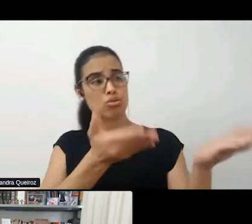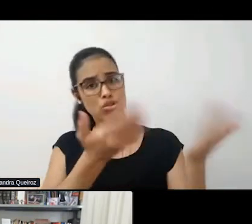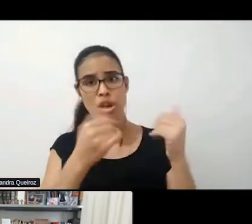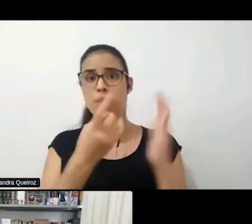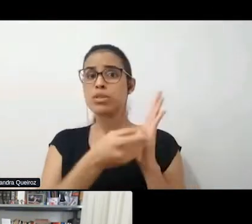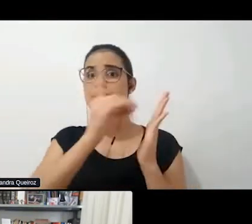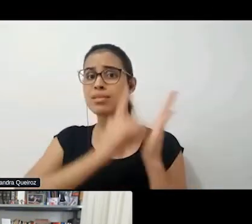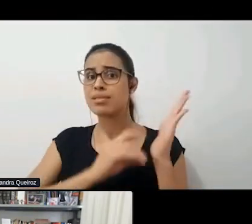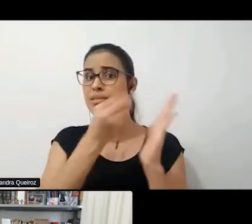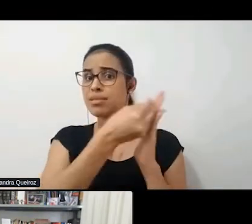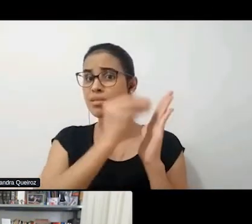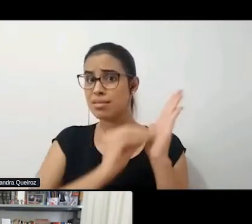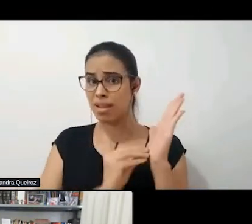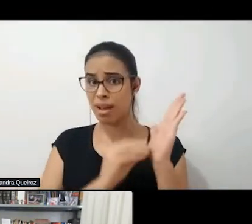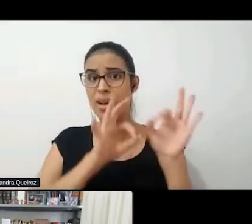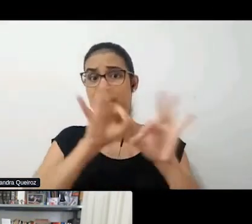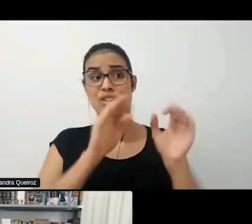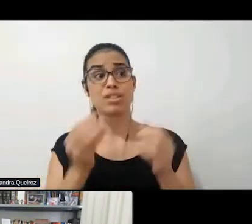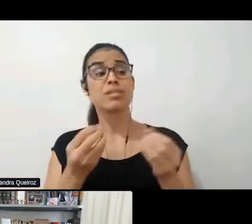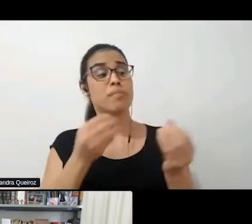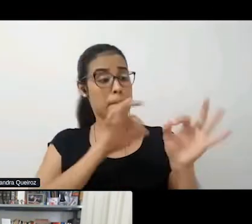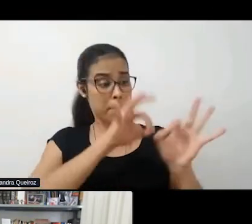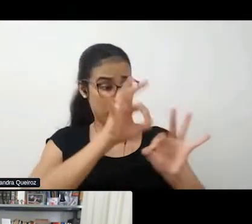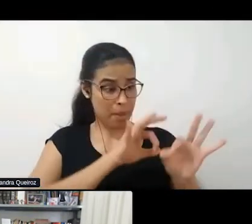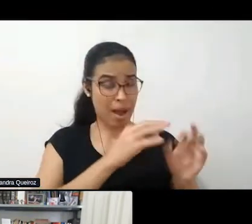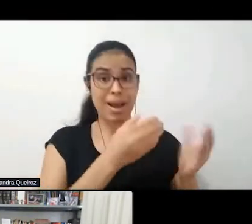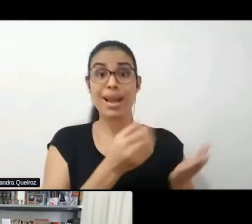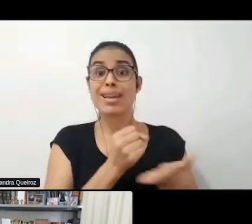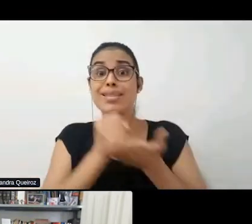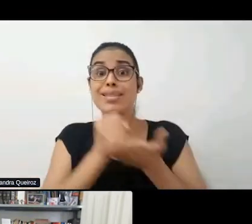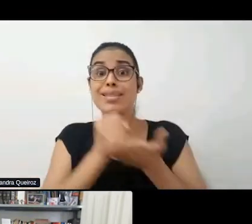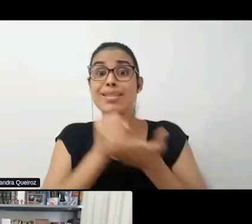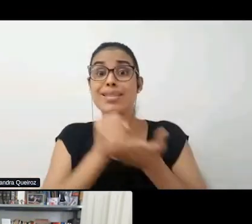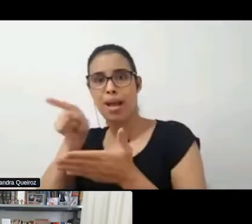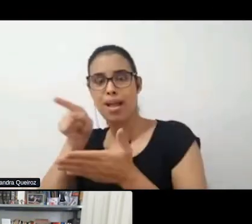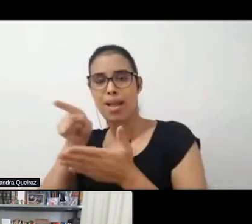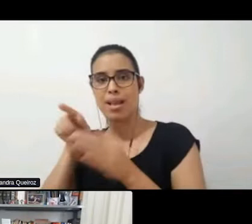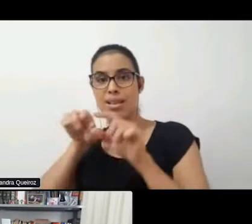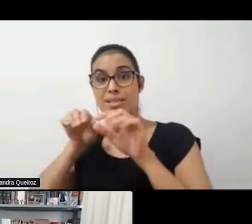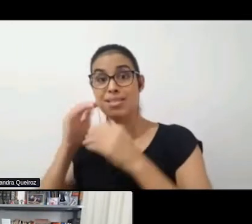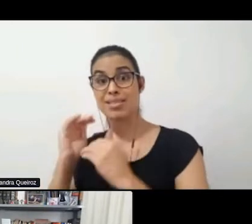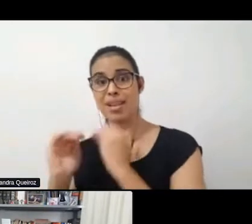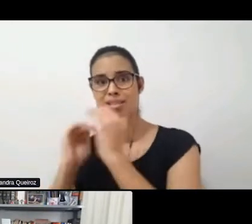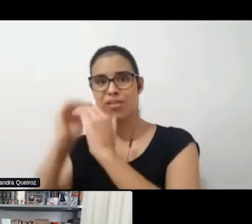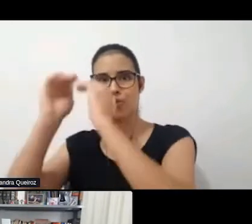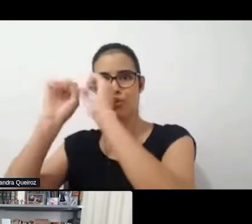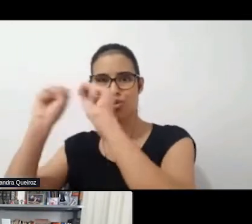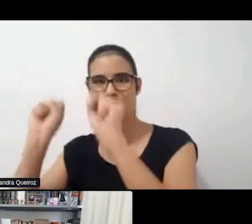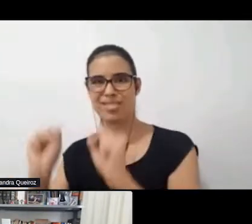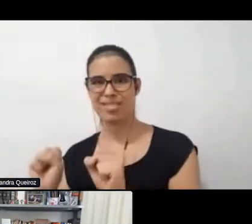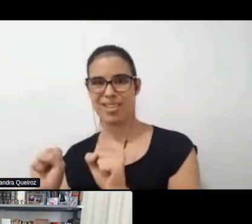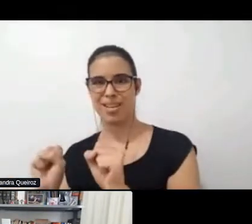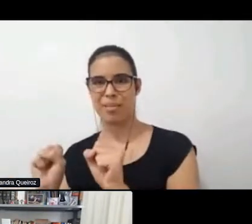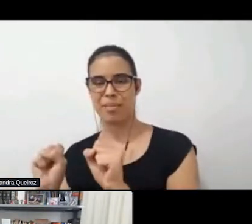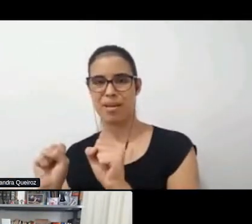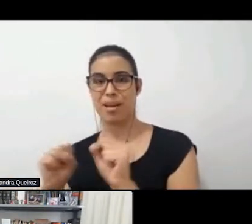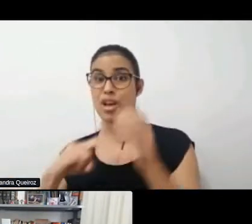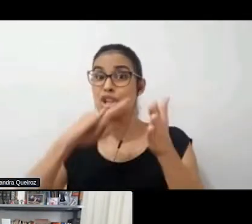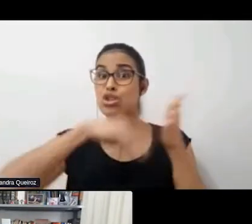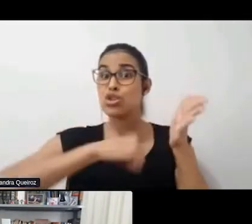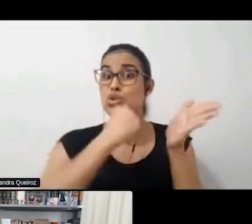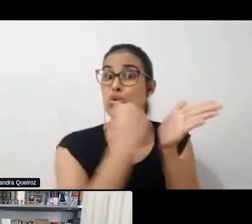no colo do desenvolvedor. Eu poderia responder isso, responder que há documentos, processos que